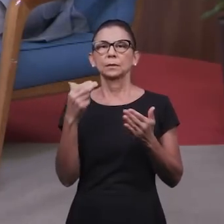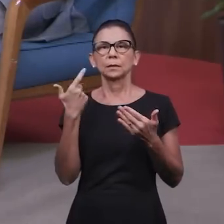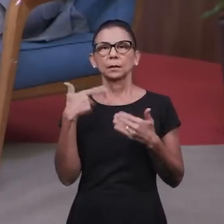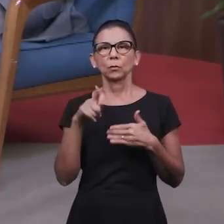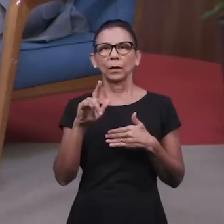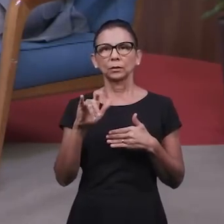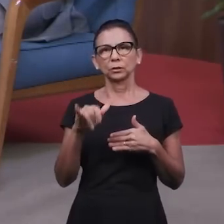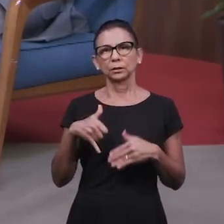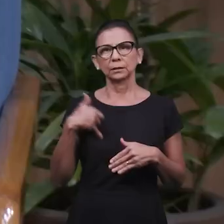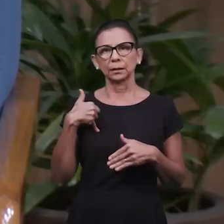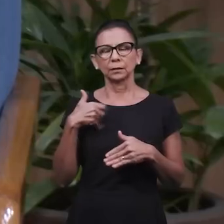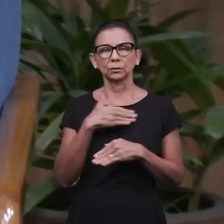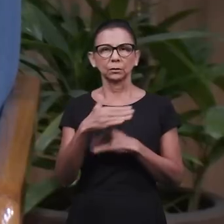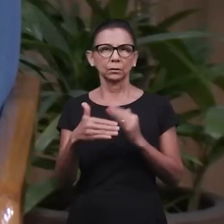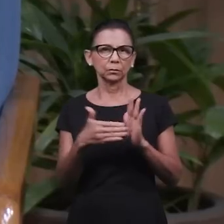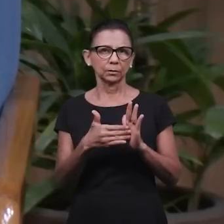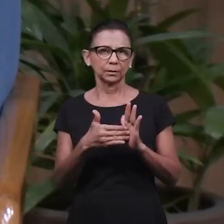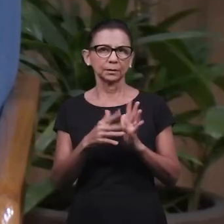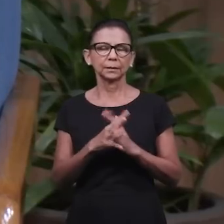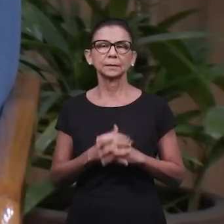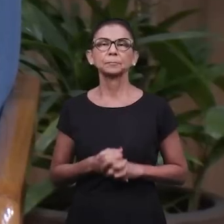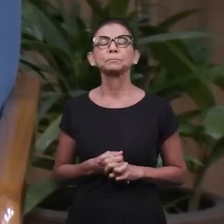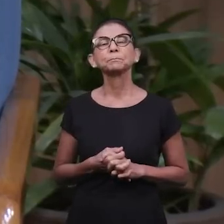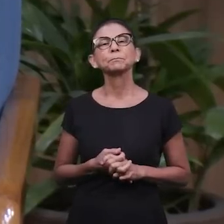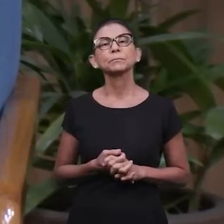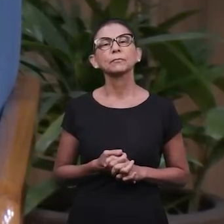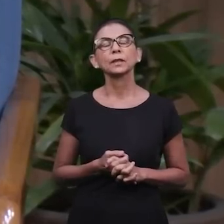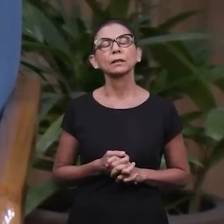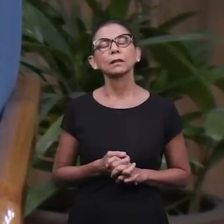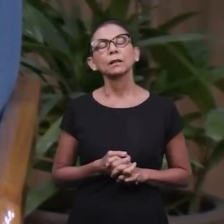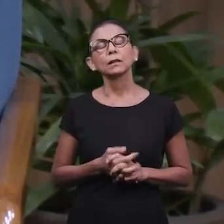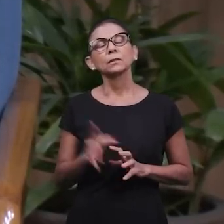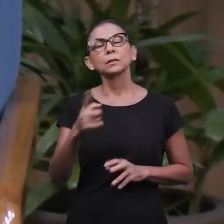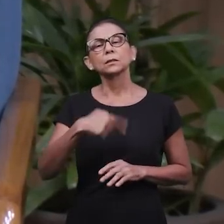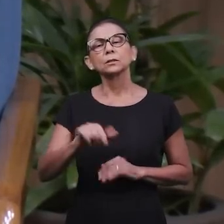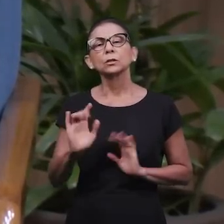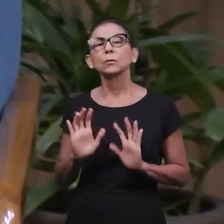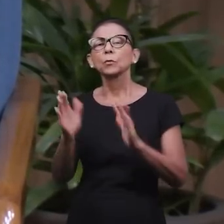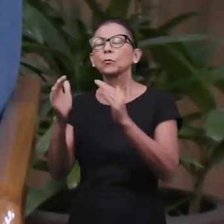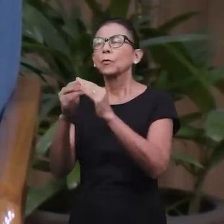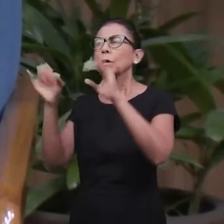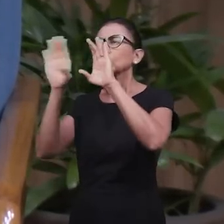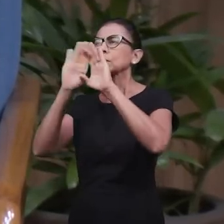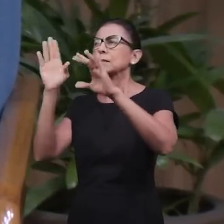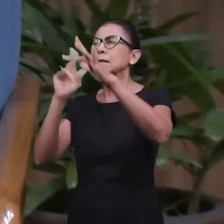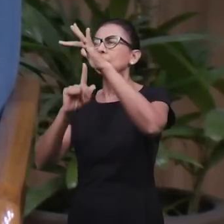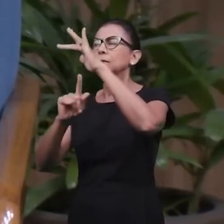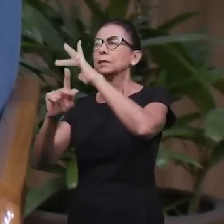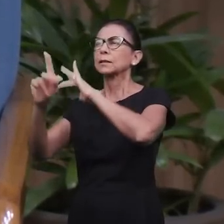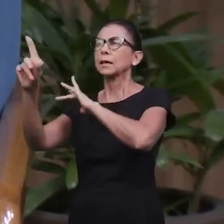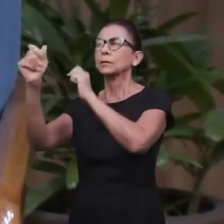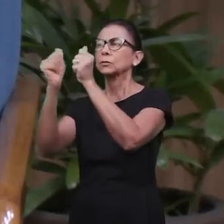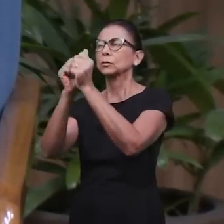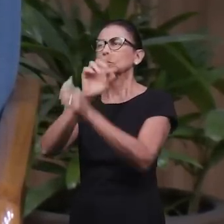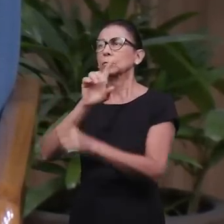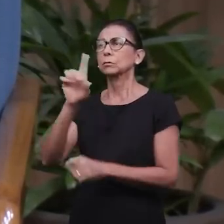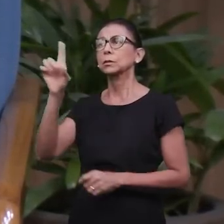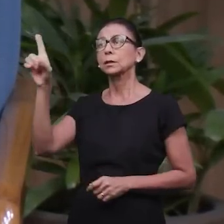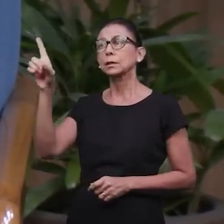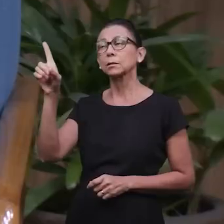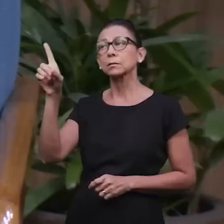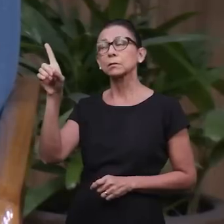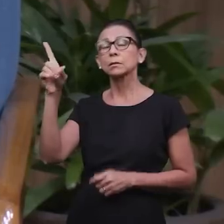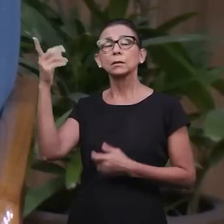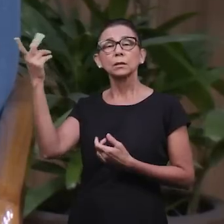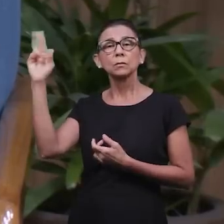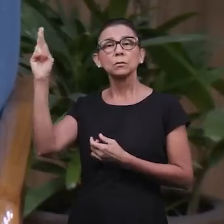as idades. Nós estamos em uma caminhada rumo à eternidade de Deus e nessa jornada, o Senhor nos